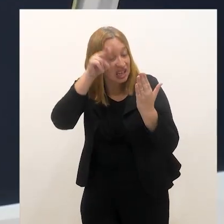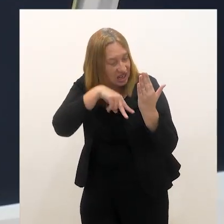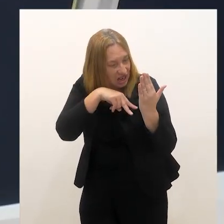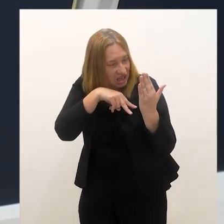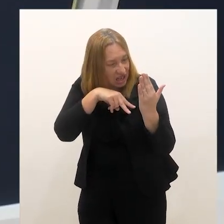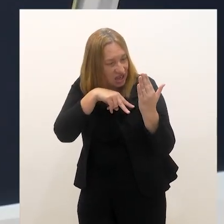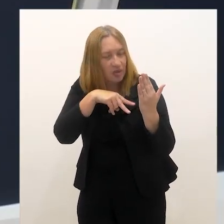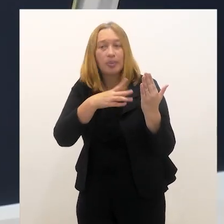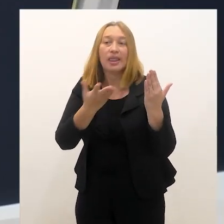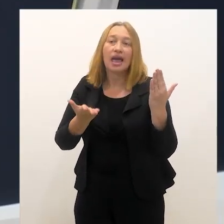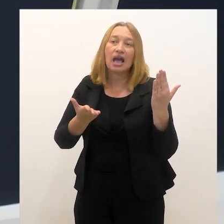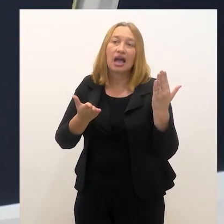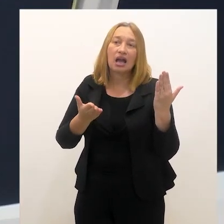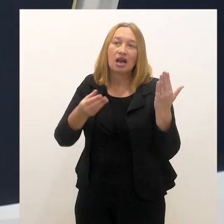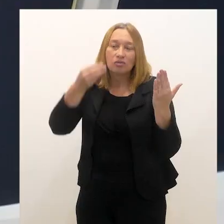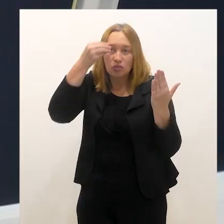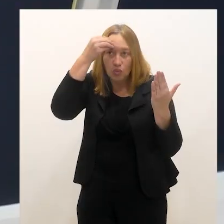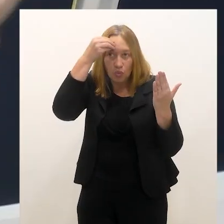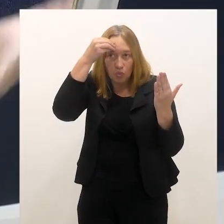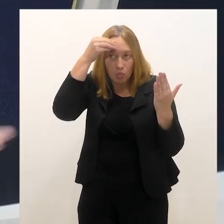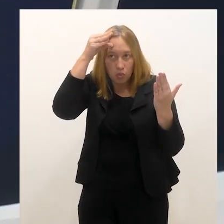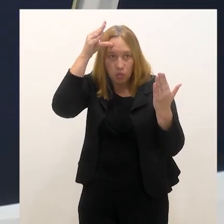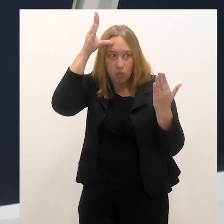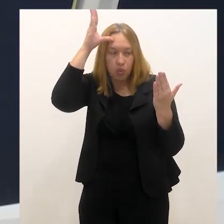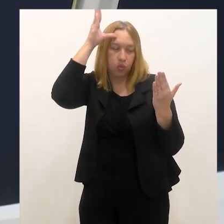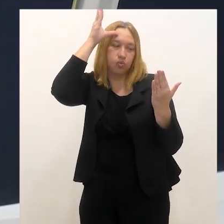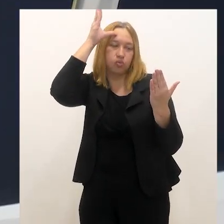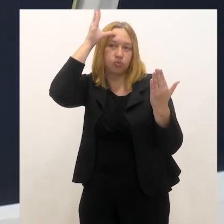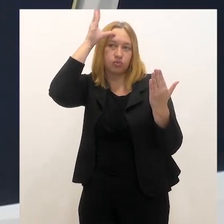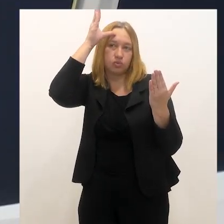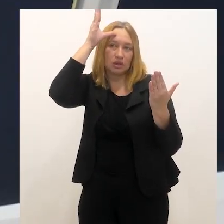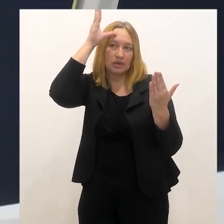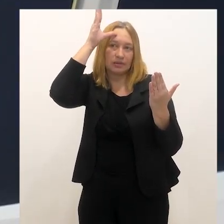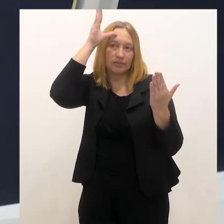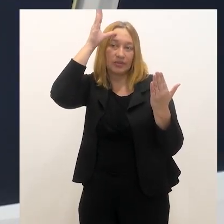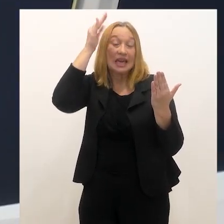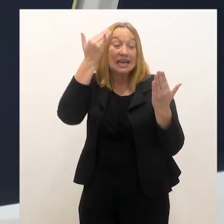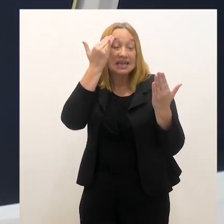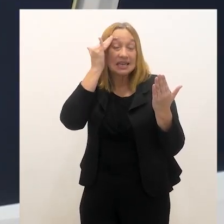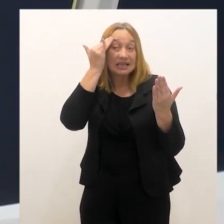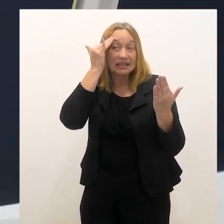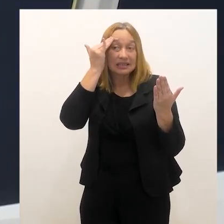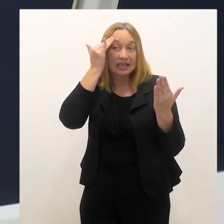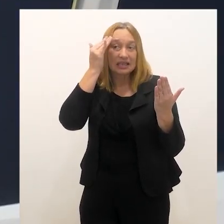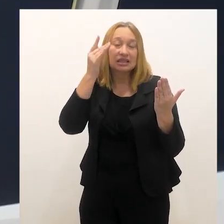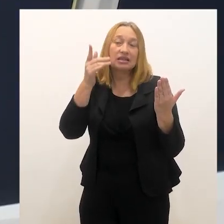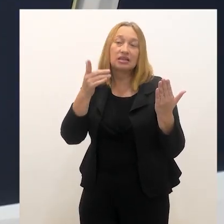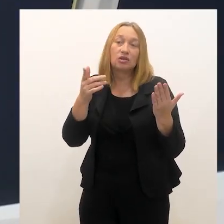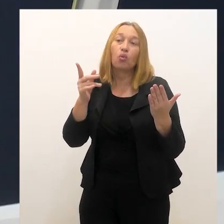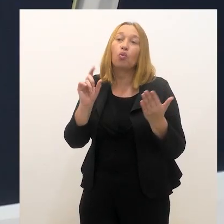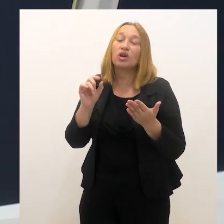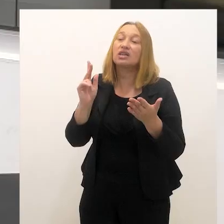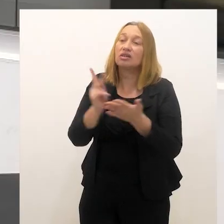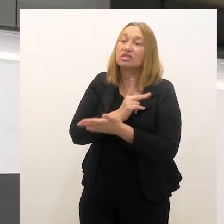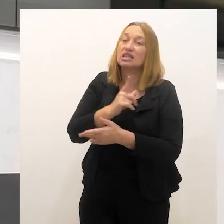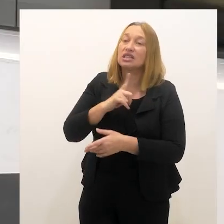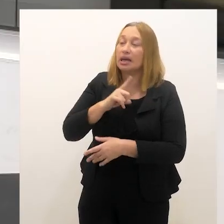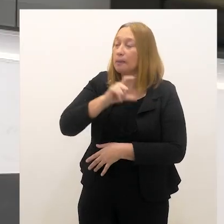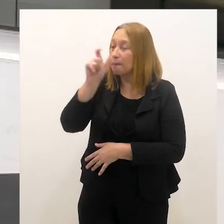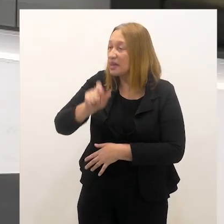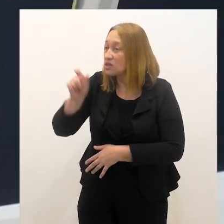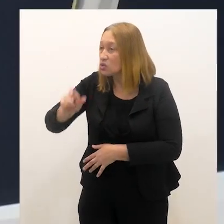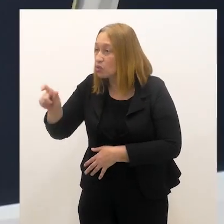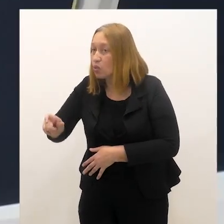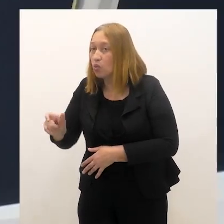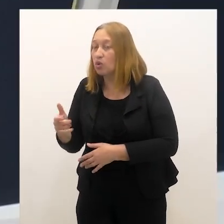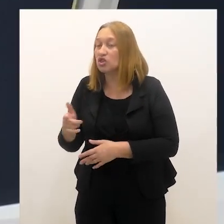lê ele abra mais a cabeça. Vai fazer com que a pessoa entenda que existem O que está pessoas... acontecendo ali, né?